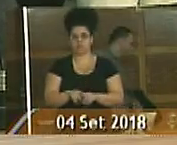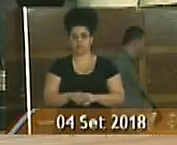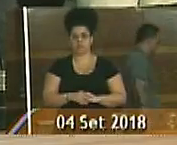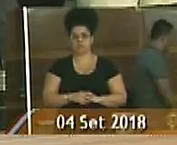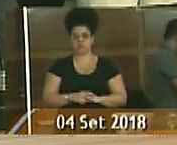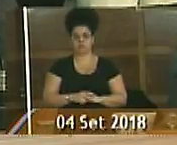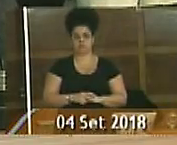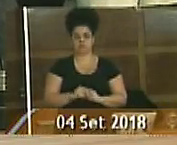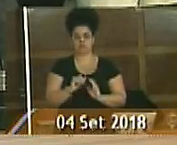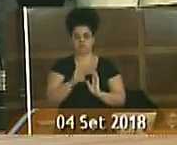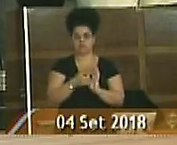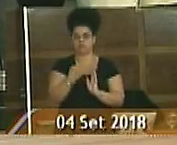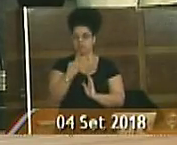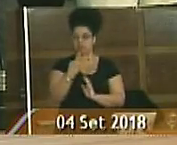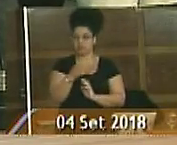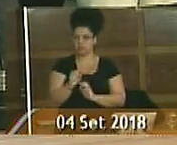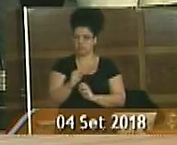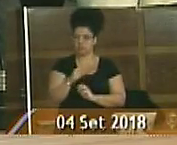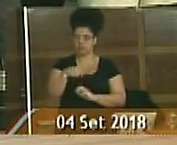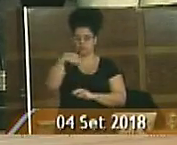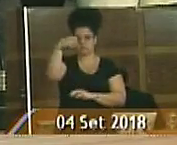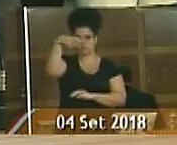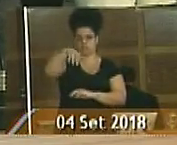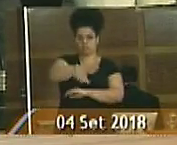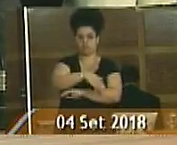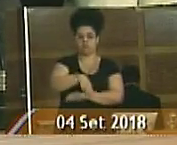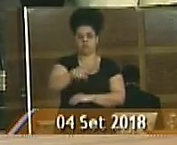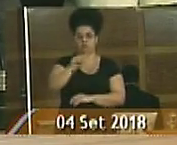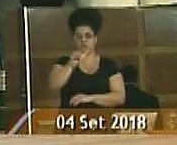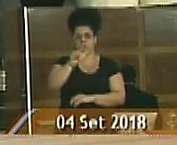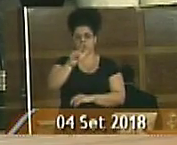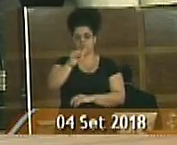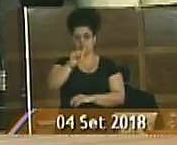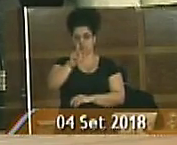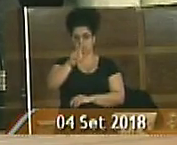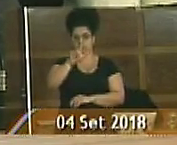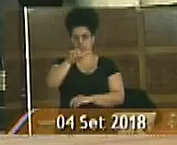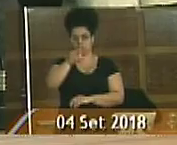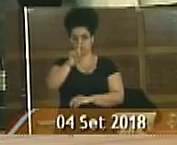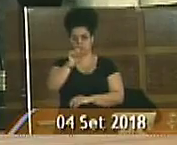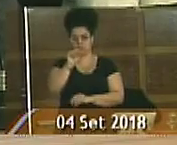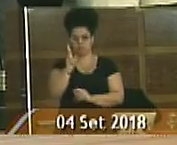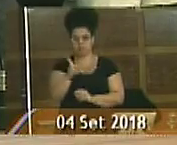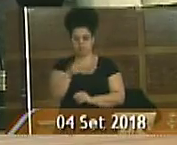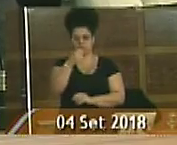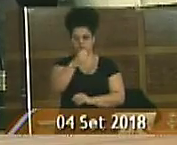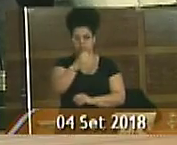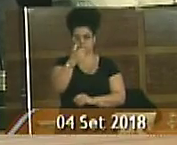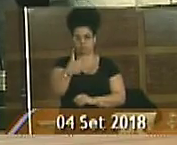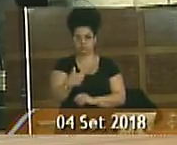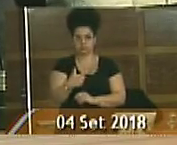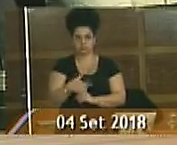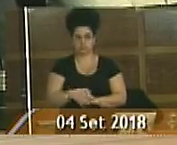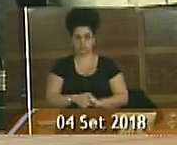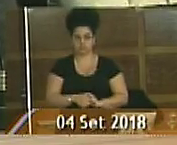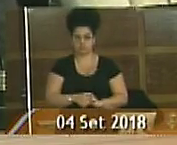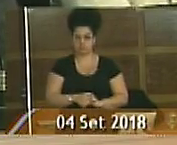Projeto 48, logrador público na rua Arlindo Dias, localizado no bairro Monte Castelo, distrito Angra dos Reis.